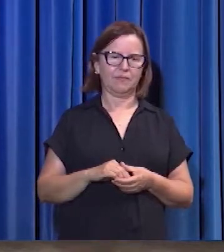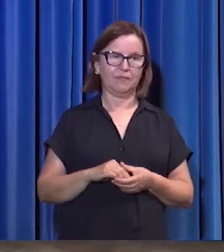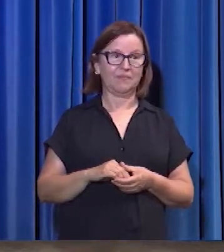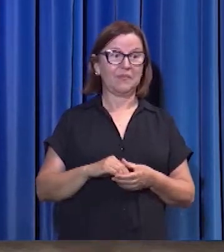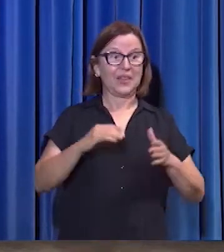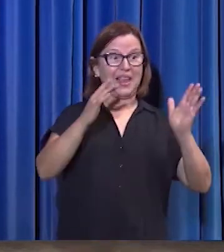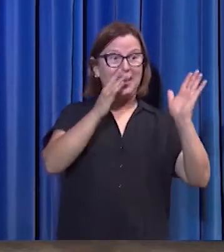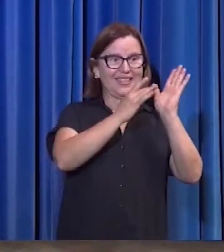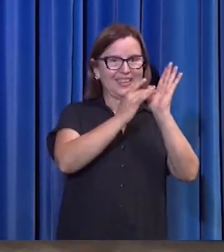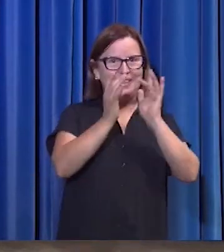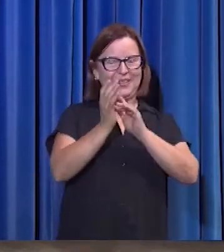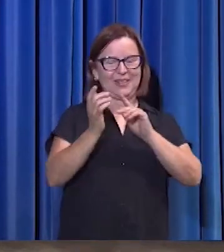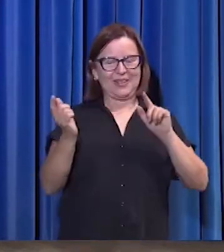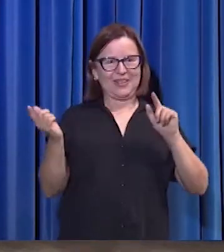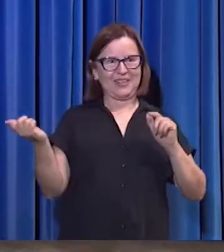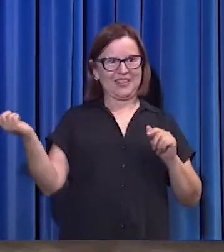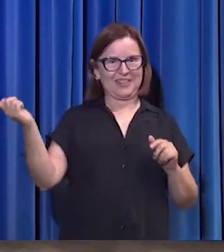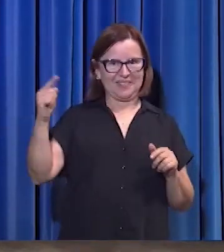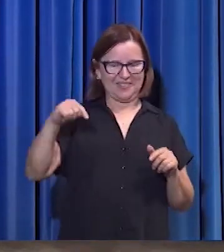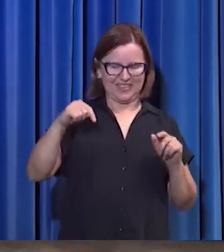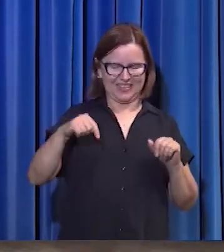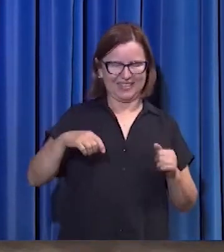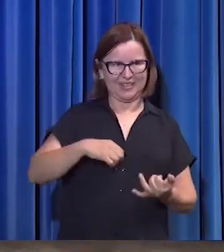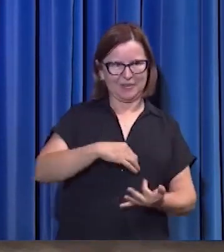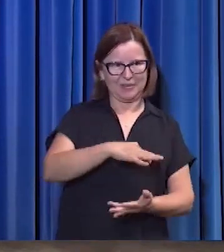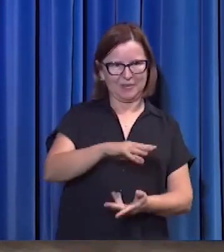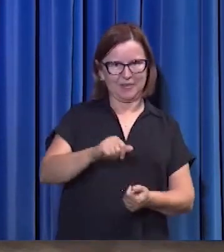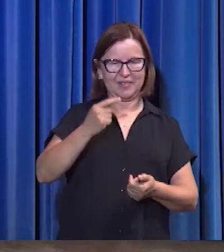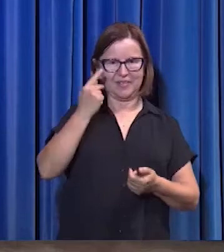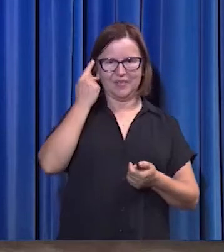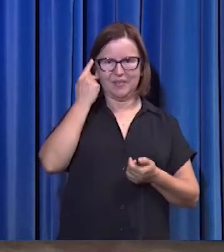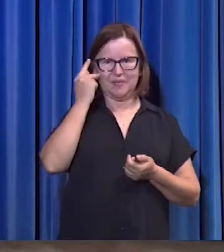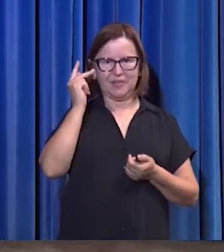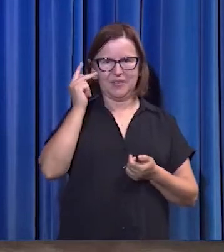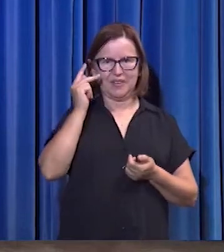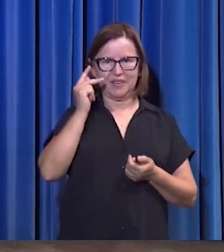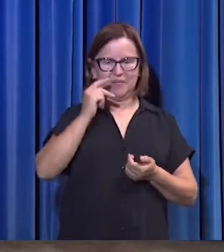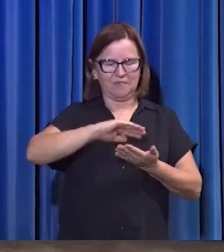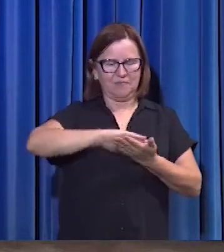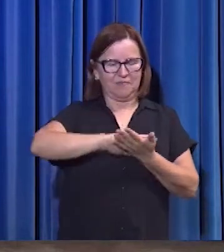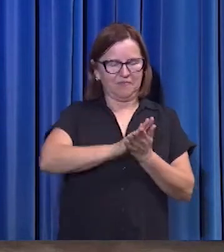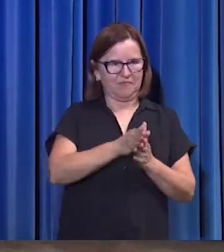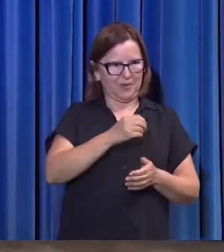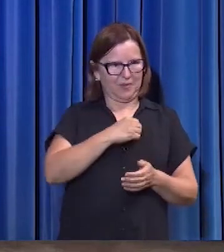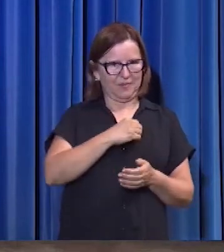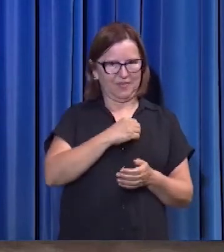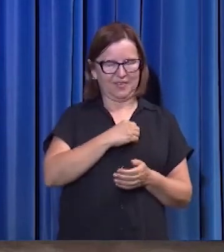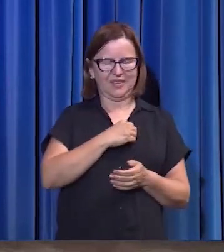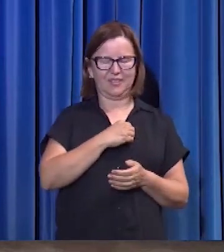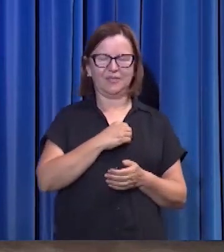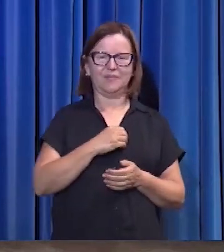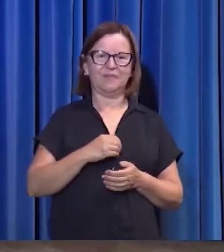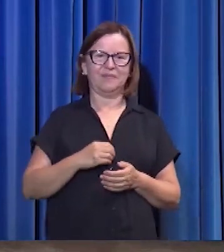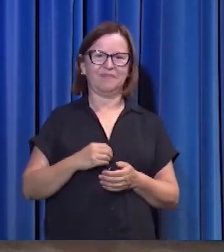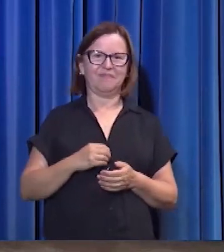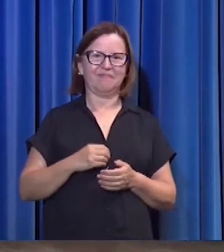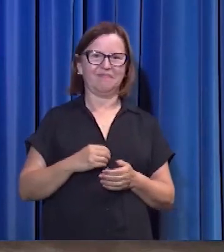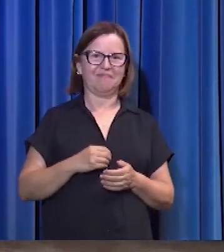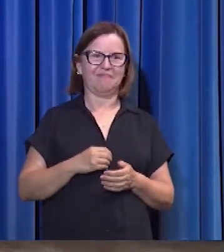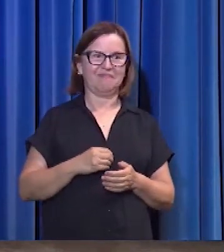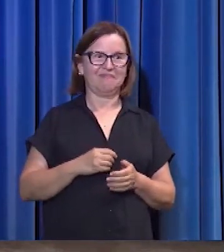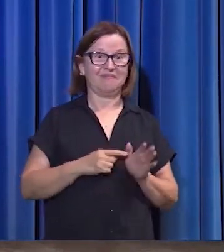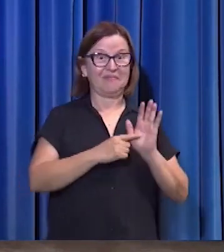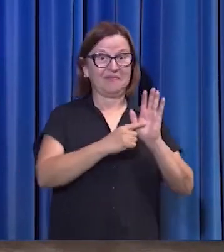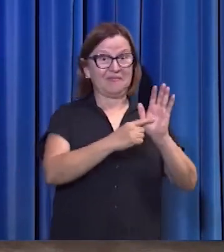Jesus veio a este mundo para tirar o pecado. Eis o Cordeiro de